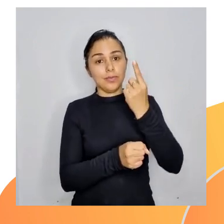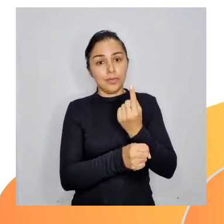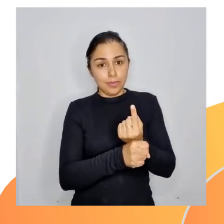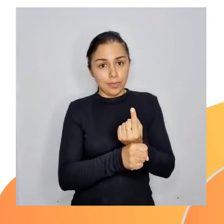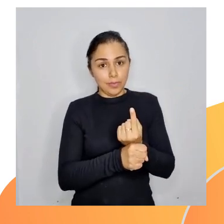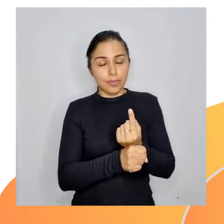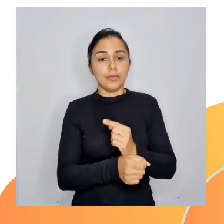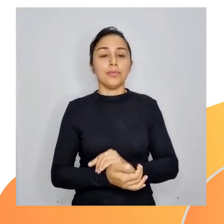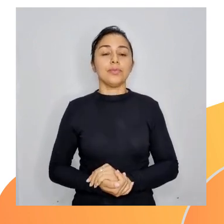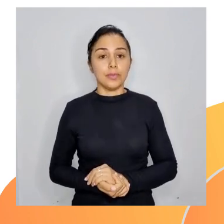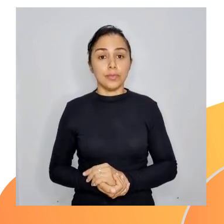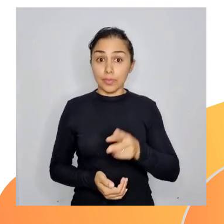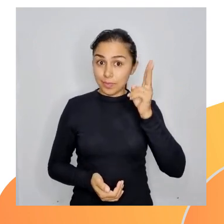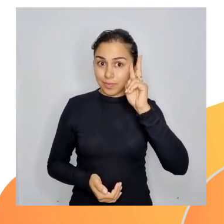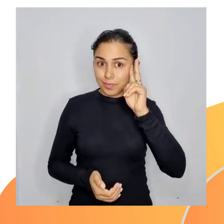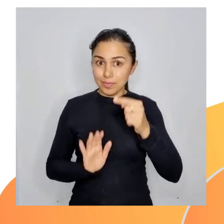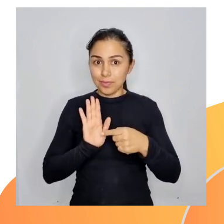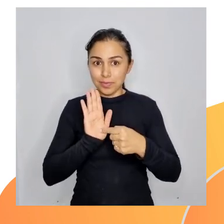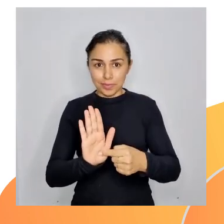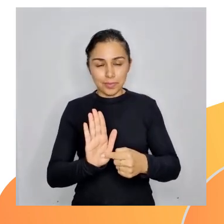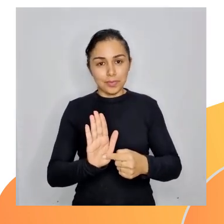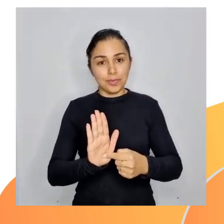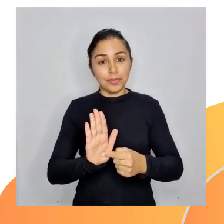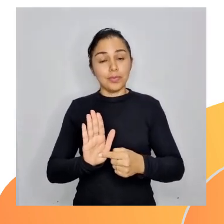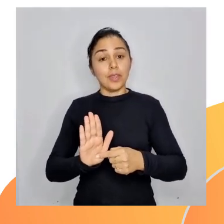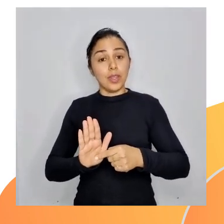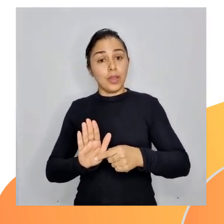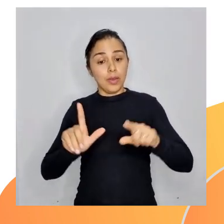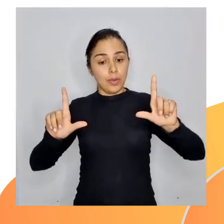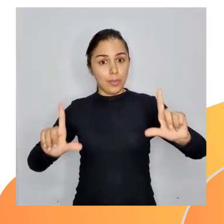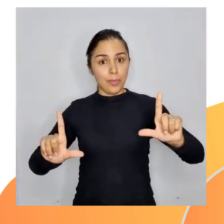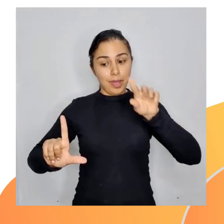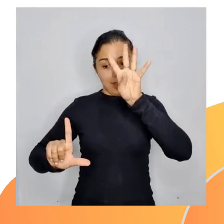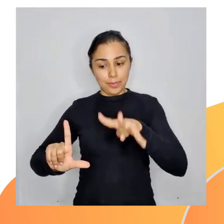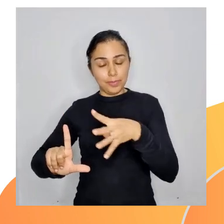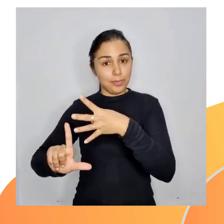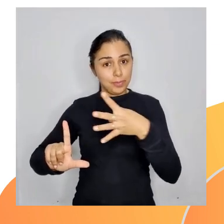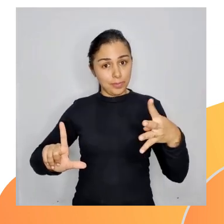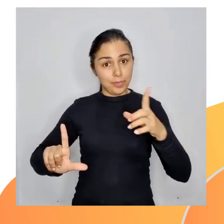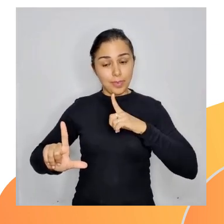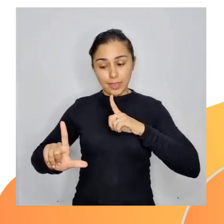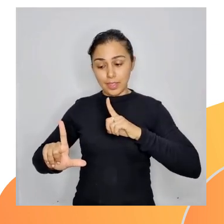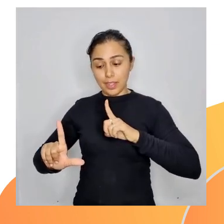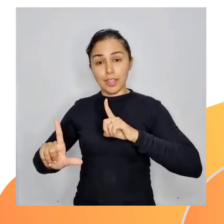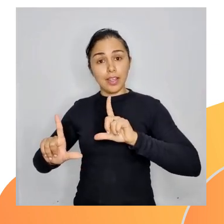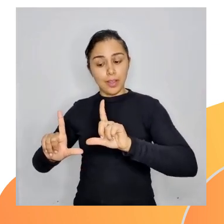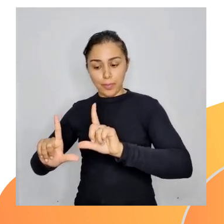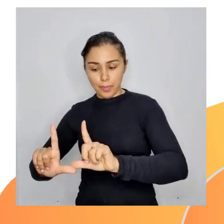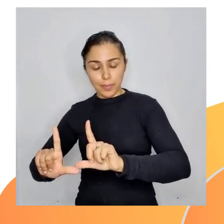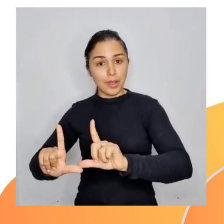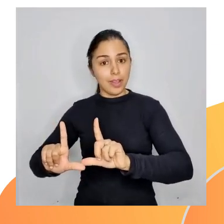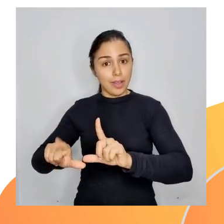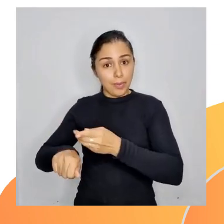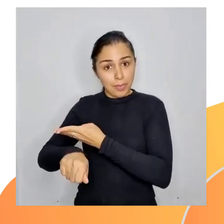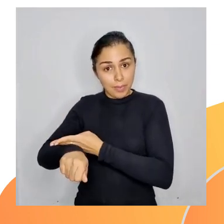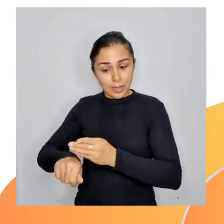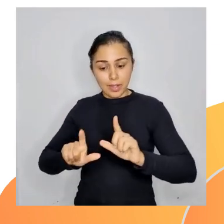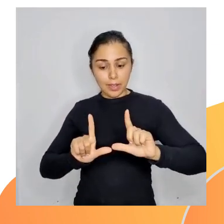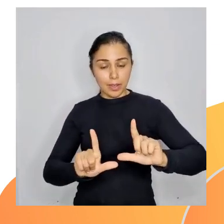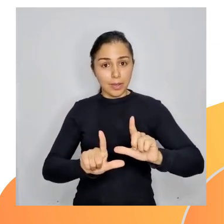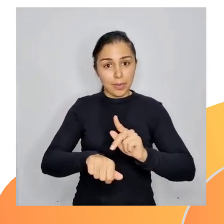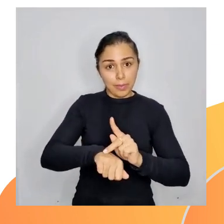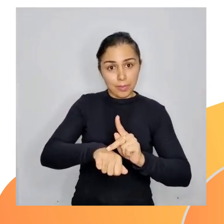Beleza? Lembra quando a gente conheceu um pouquinho a respeito do tabuleiro de xadrez? Nós tínhamos as casas brancas, as casas